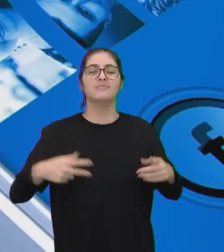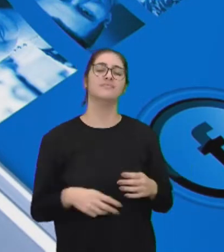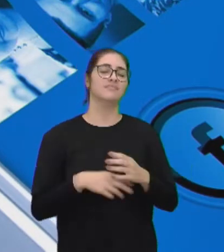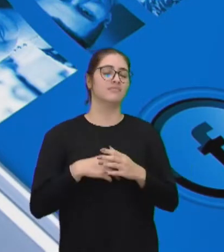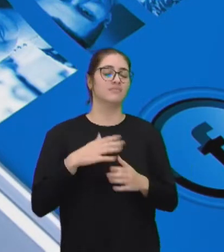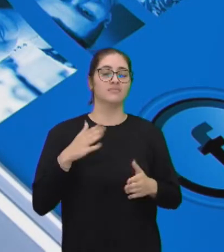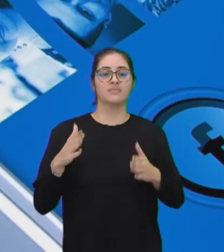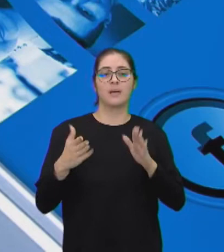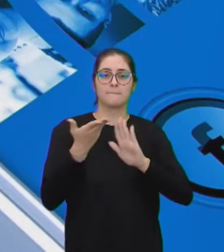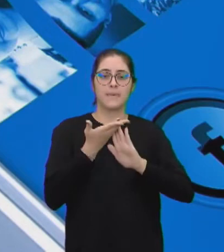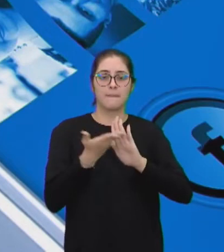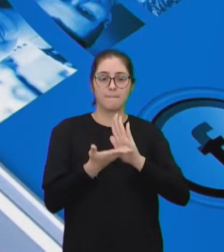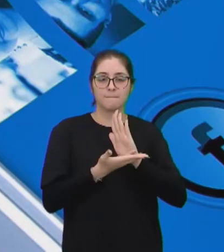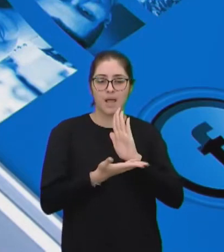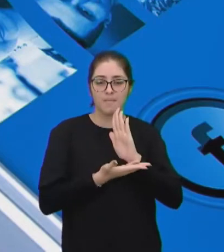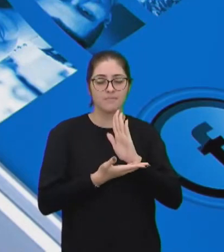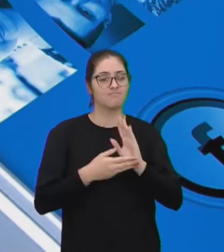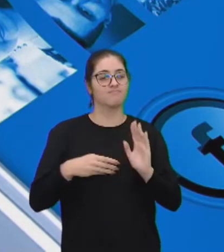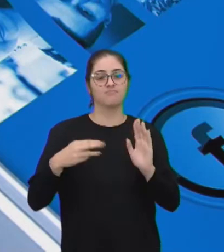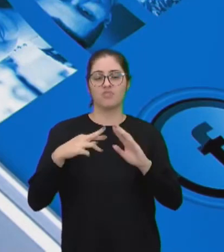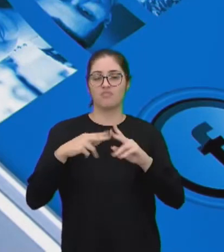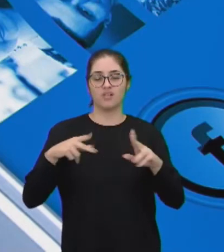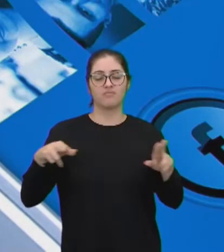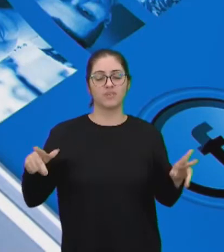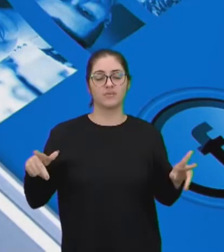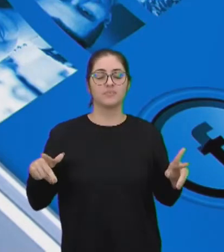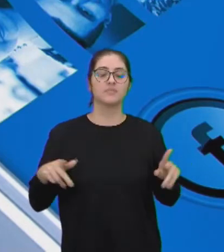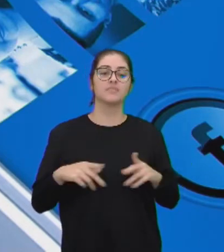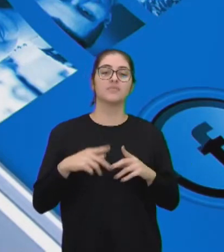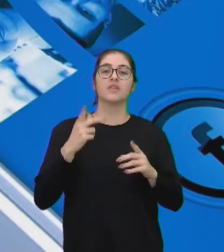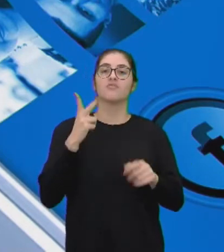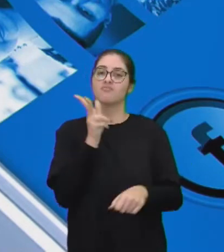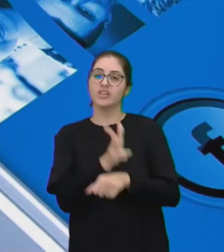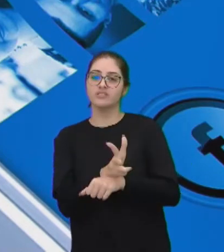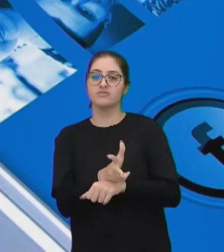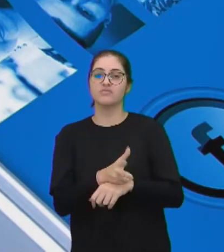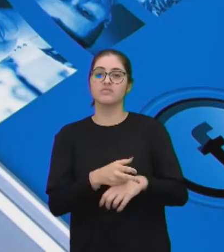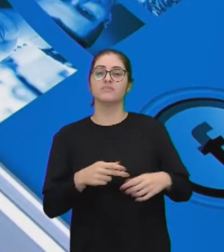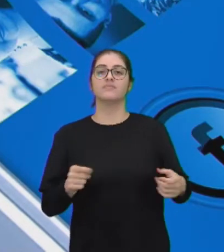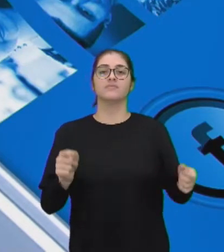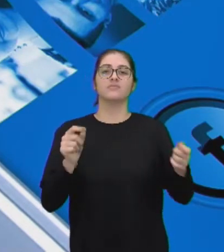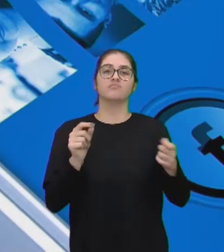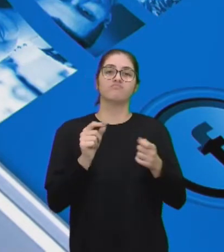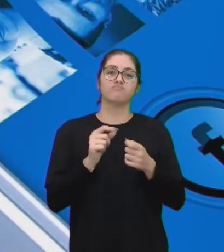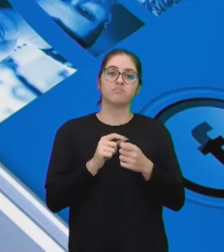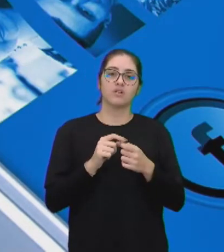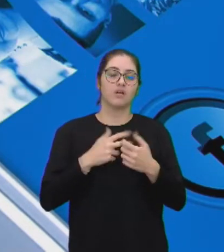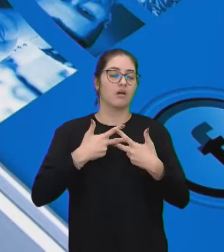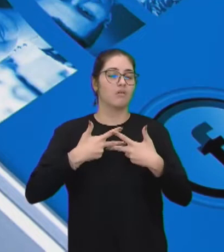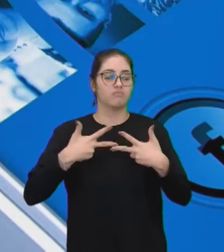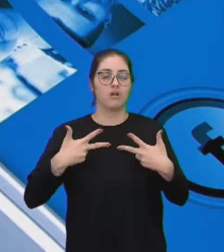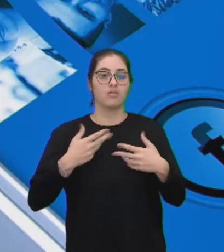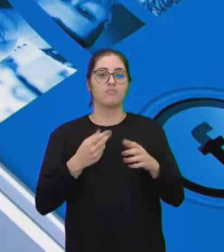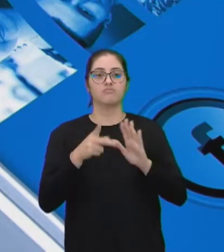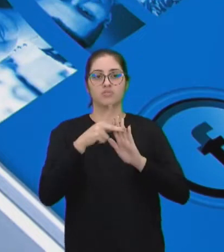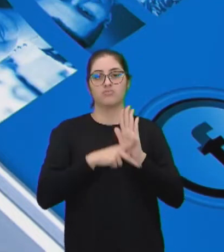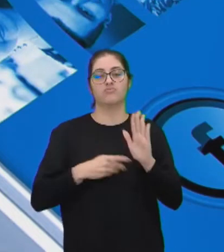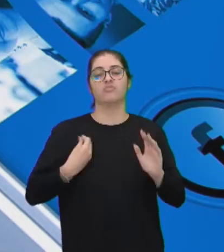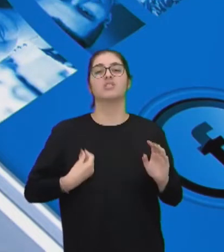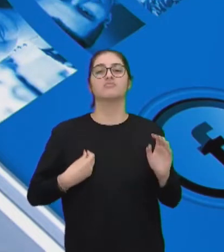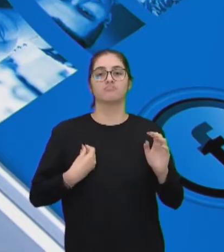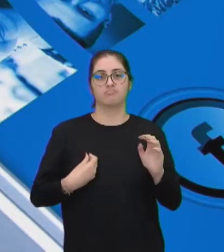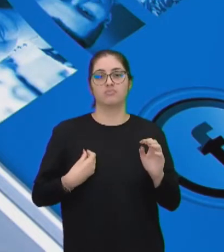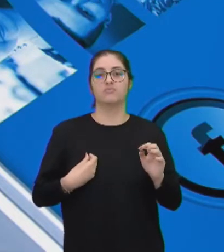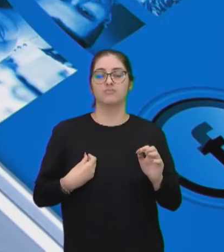fazer uma construção dentro de um único produto, por exemplo, um vídeo, que estão relacionados aí com o seu projeto de vida. Pode ser que